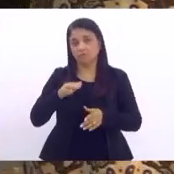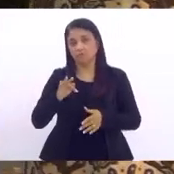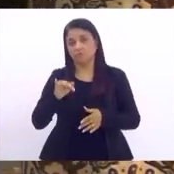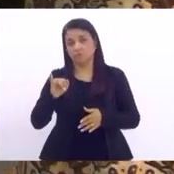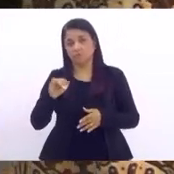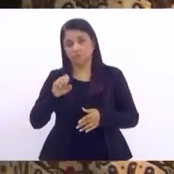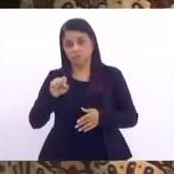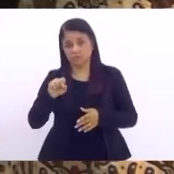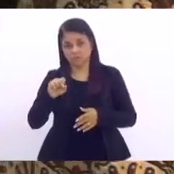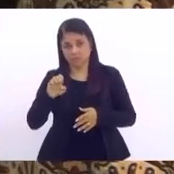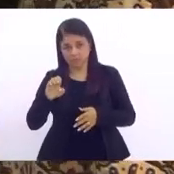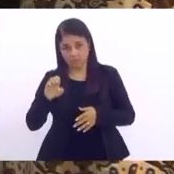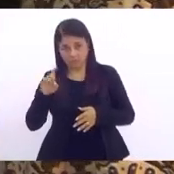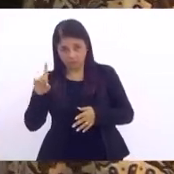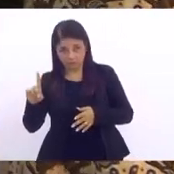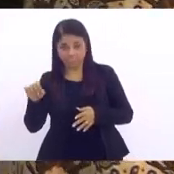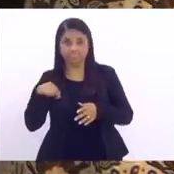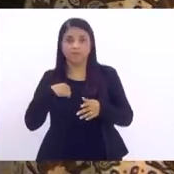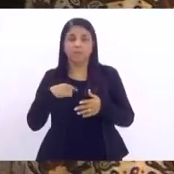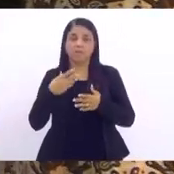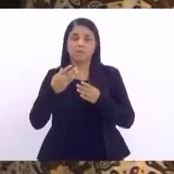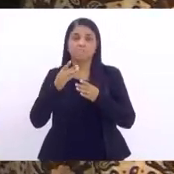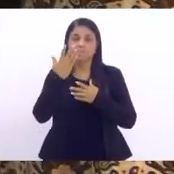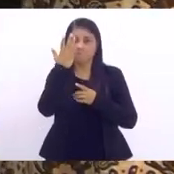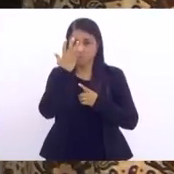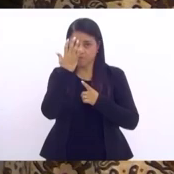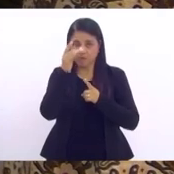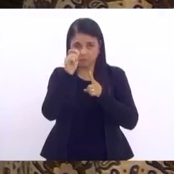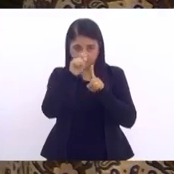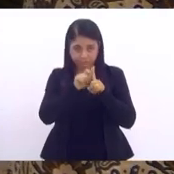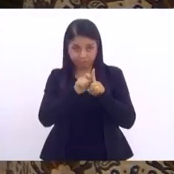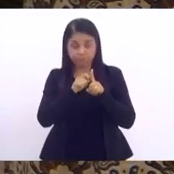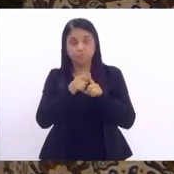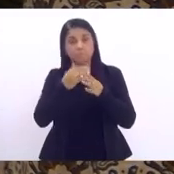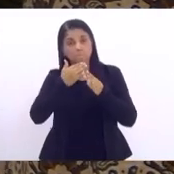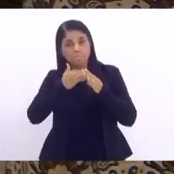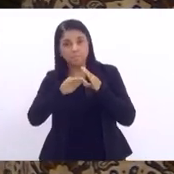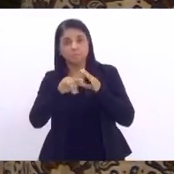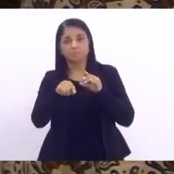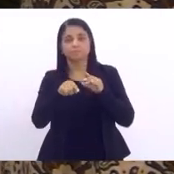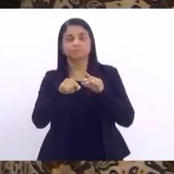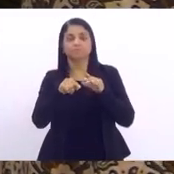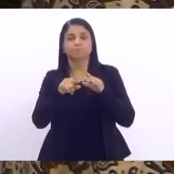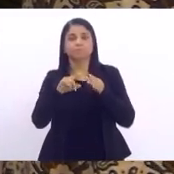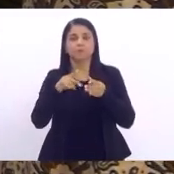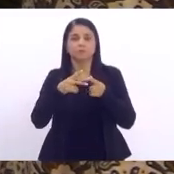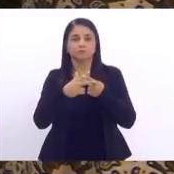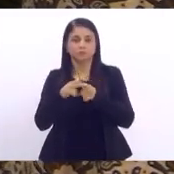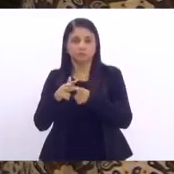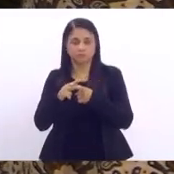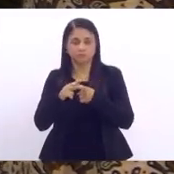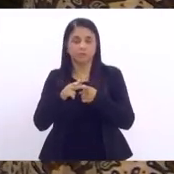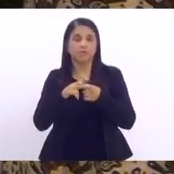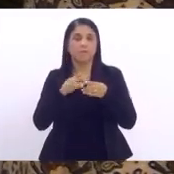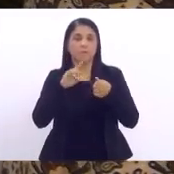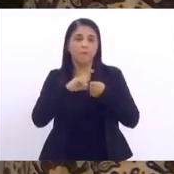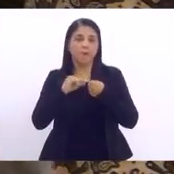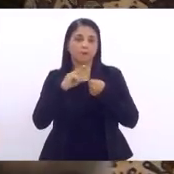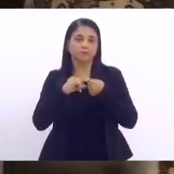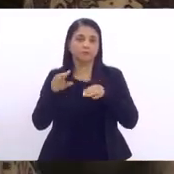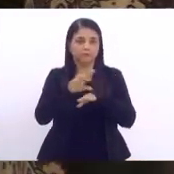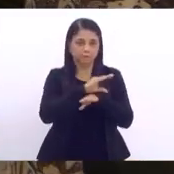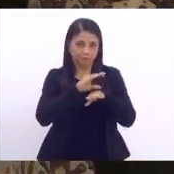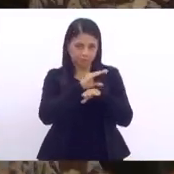a lei complementar do FISED que regulamentou o artigo da Constituição. Então, hoje não entraria absolutamente.